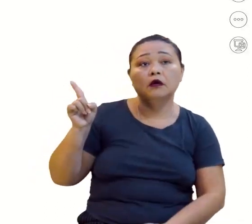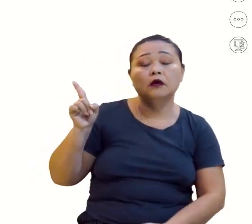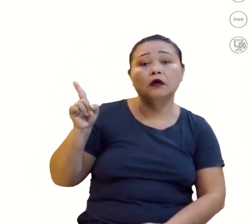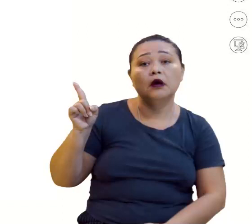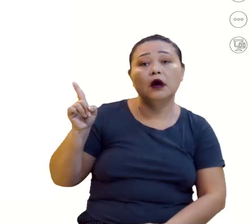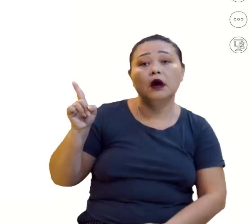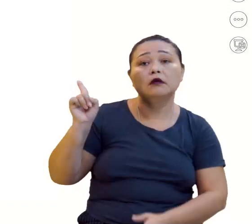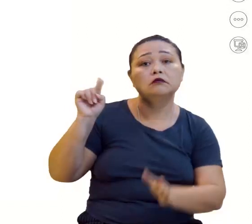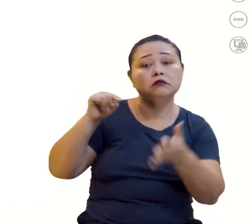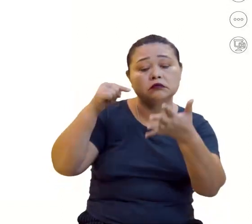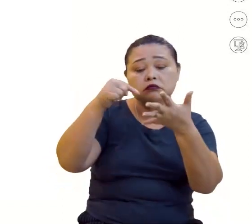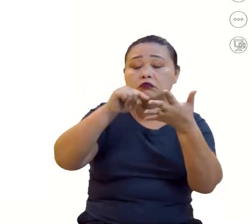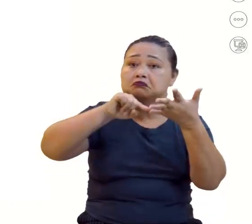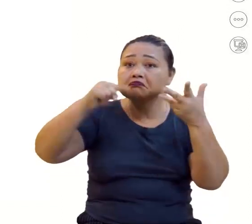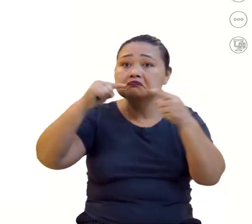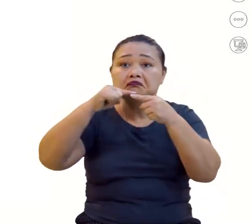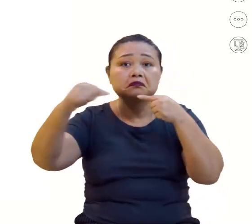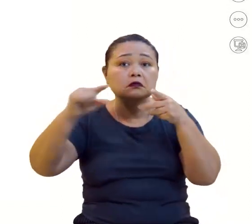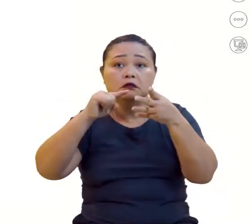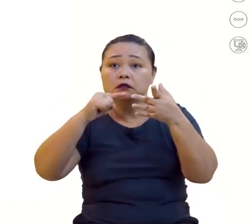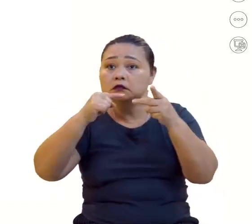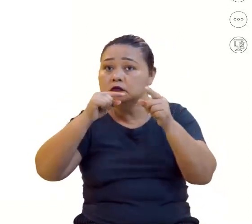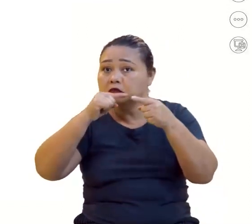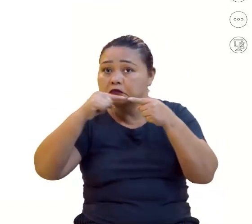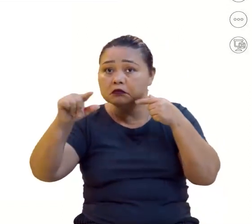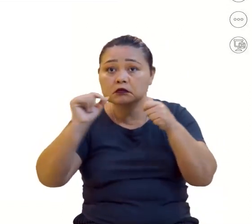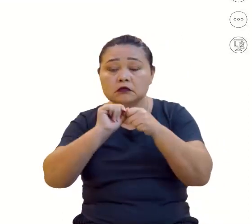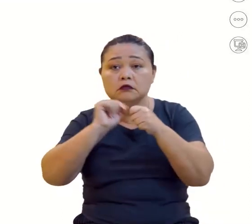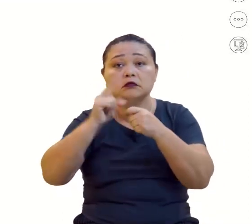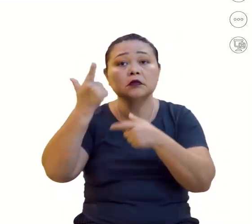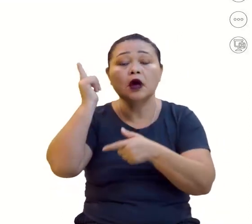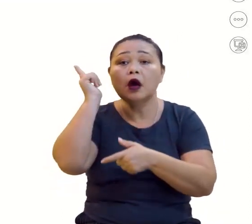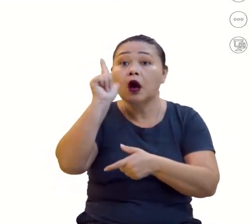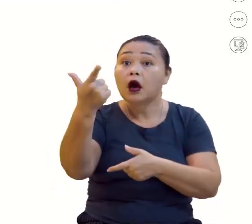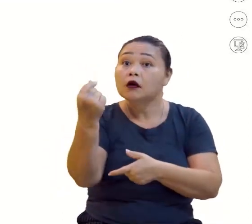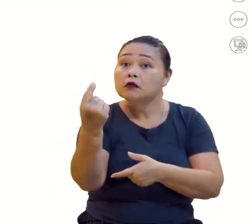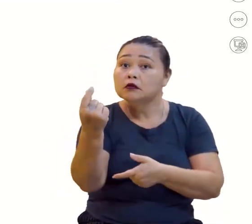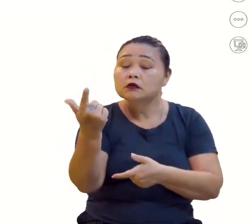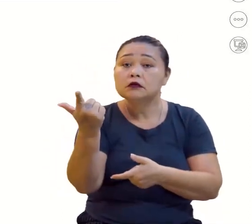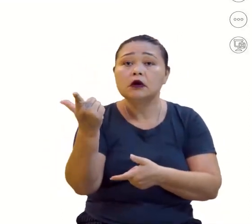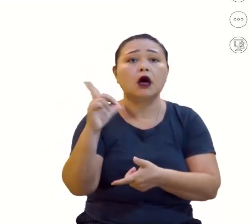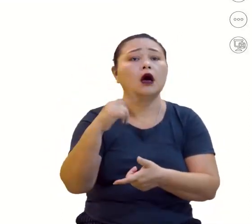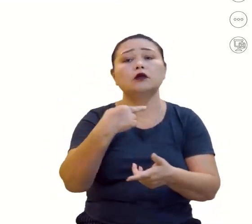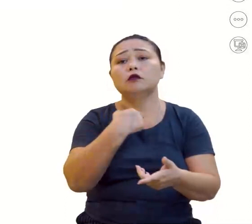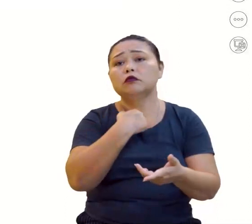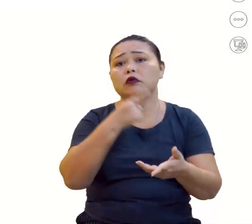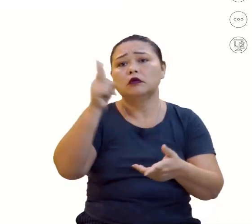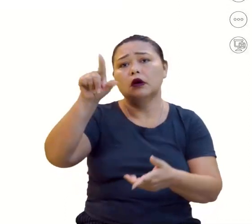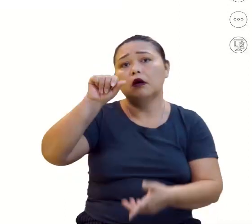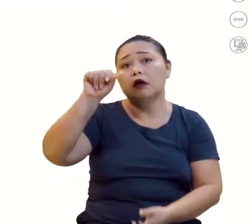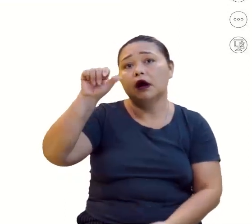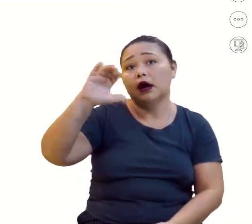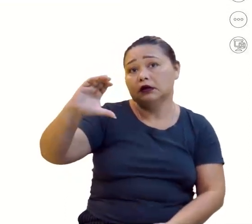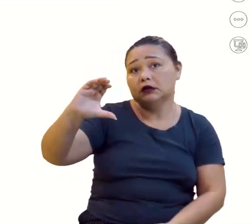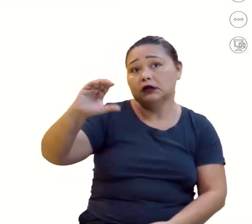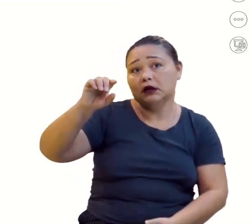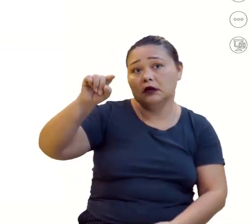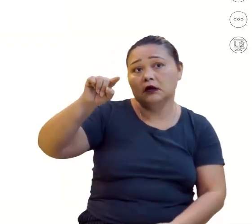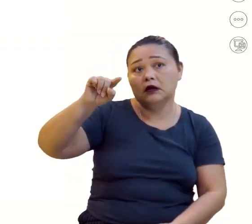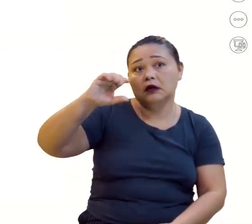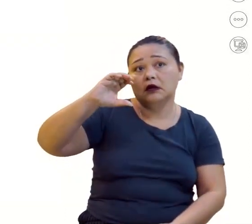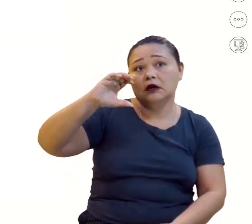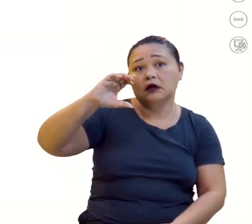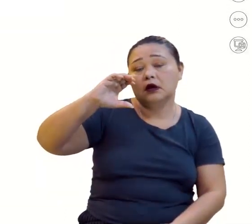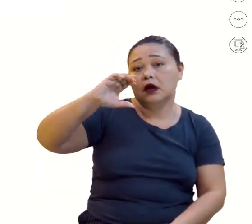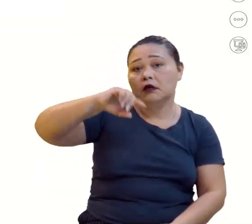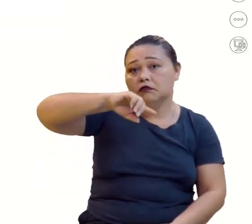Porque na arrecadação, nós temos esse detalhezinho de que eu não poderia marcar nem a C, porque está caindo a